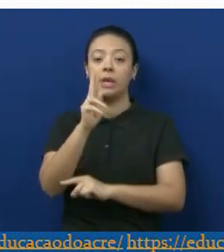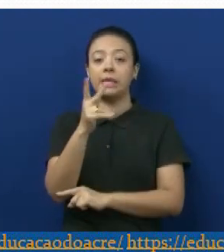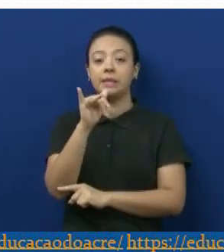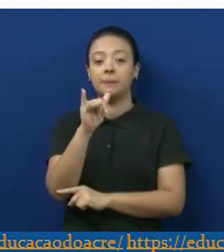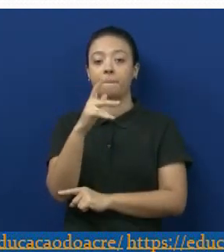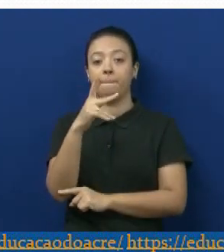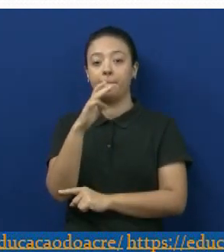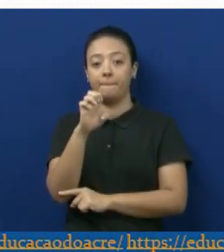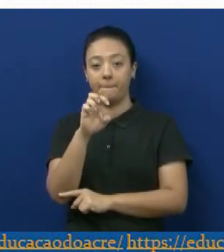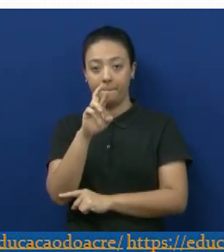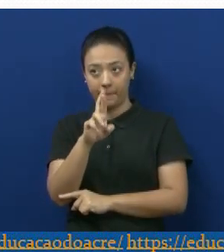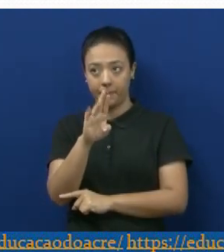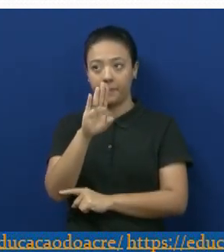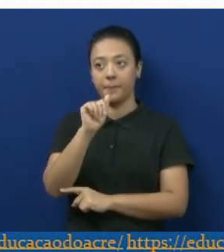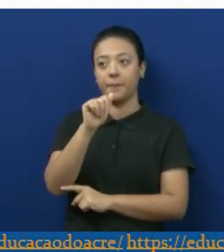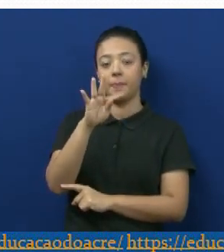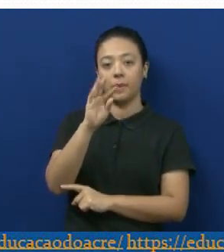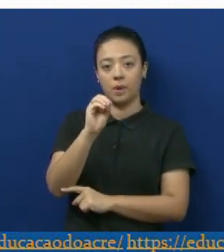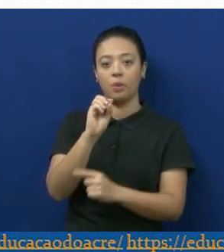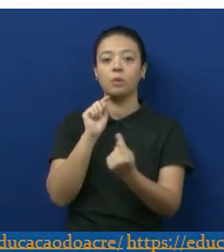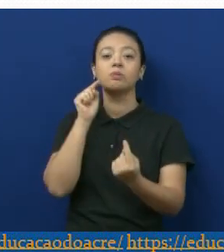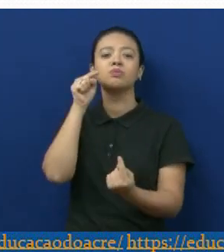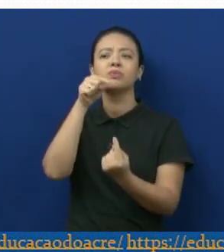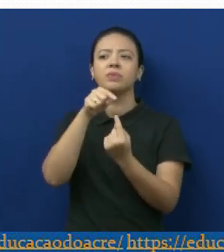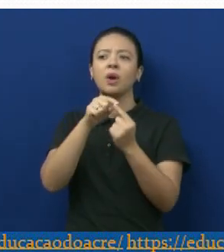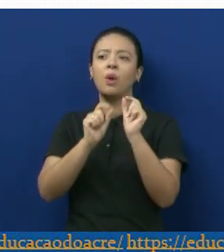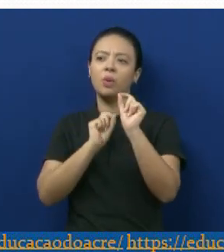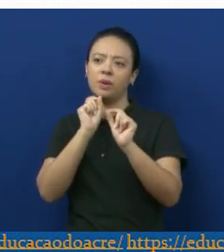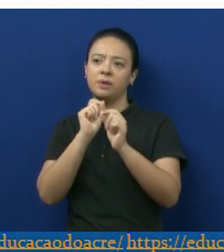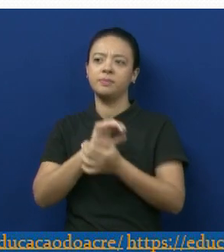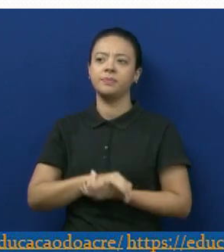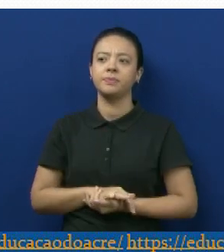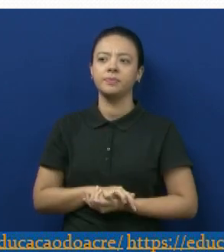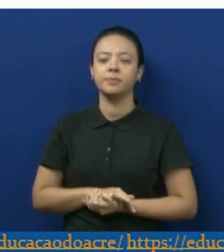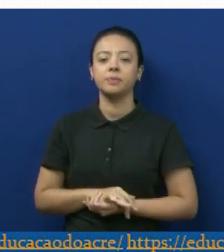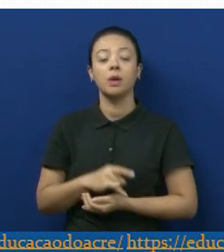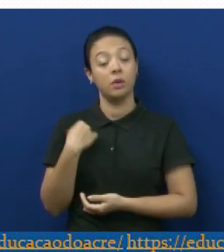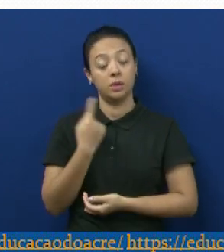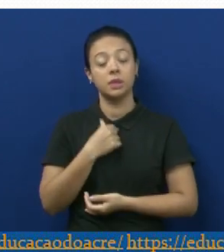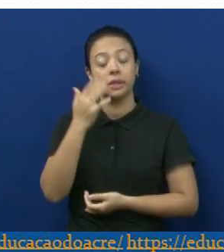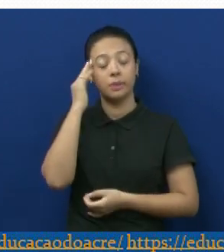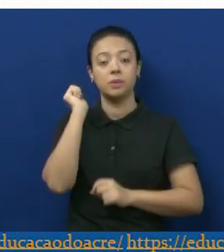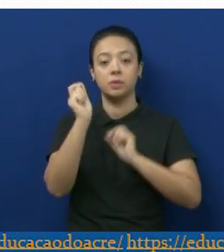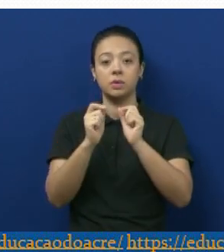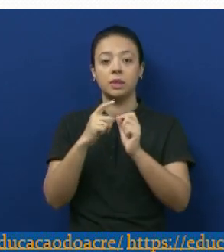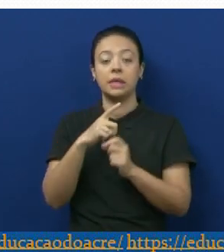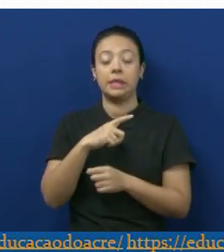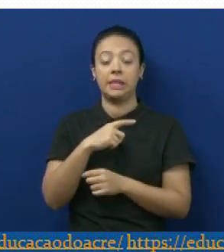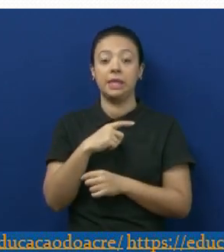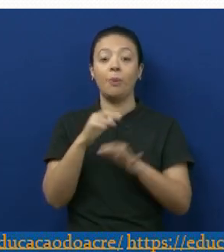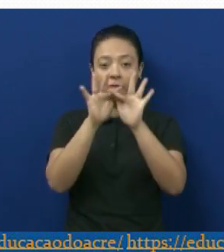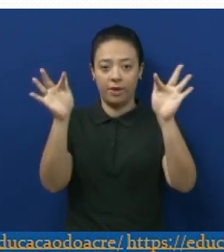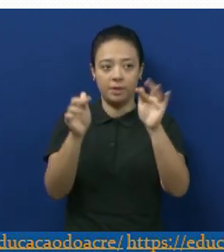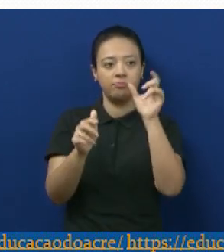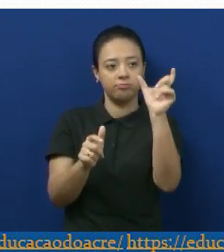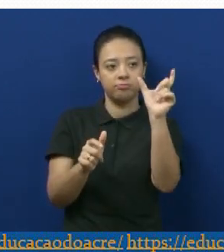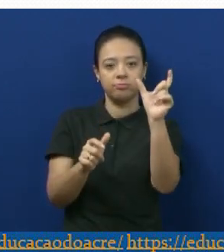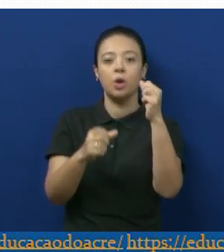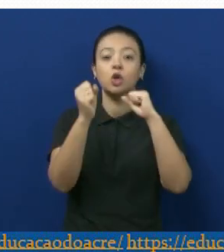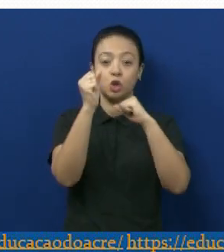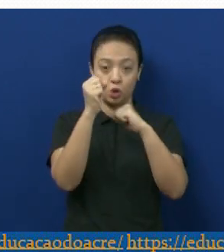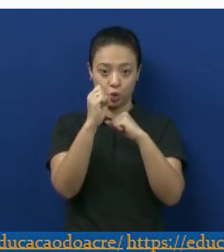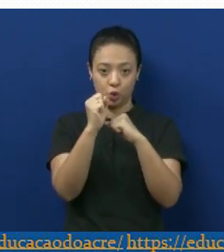linguagem, o paradoxo. Eu lembro aqui que o paradoxo, ele não é uma oposição, um contrário. A gente